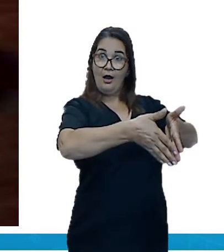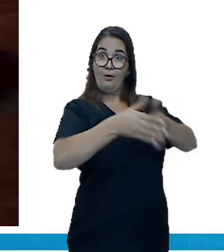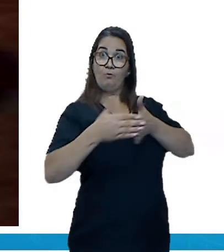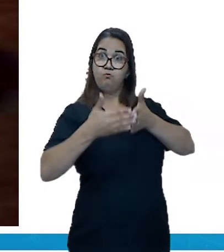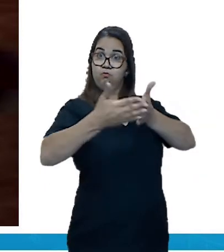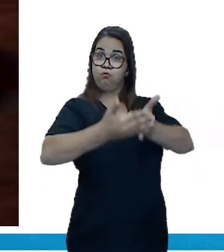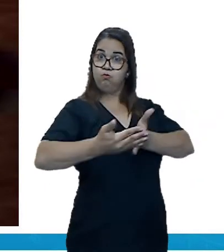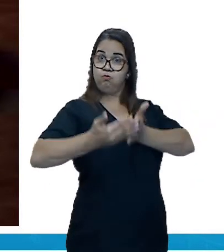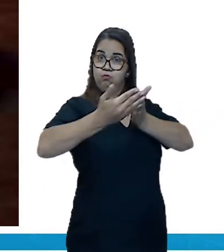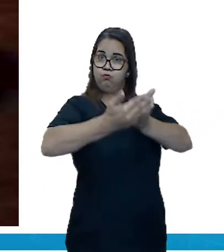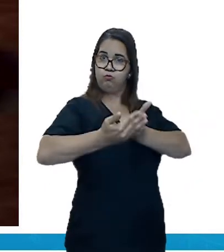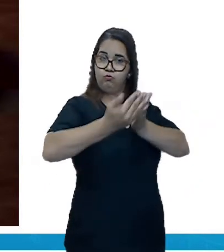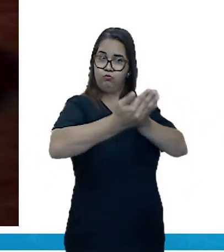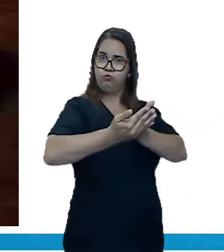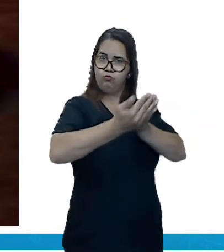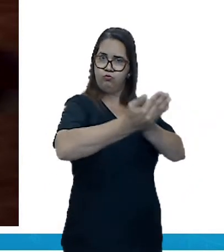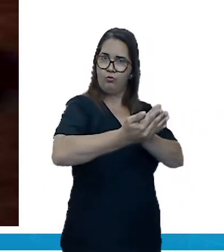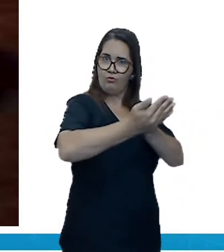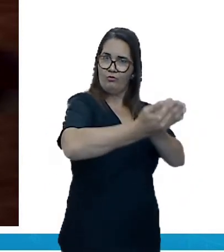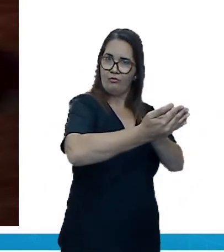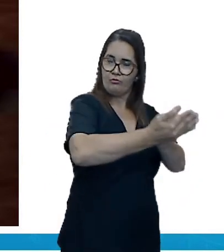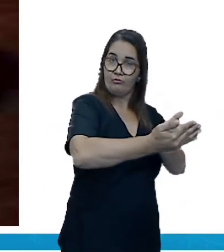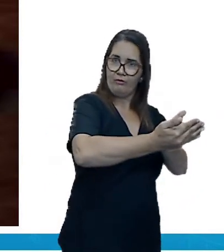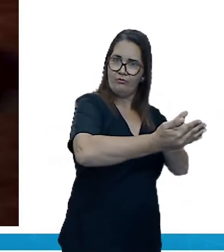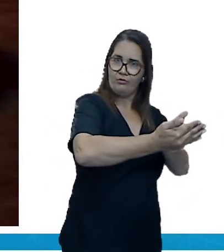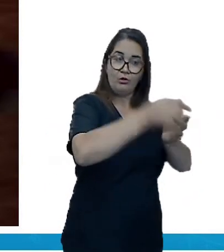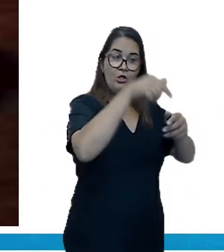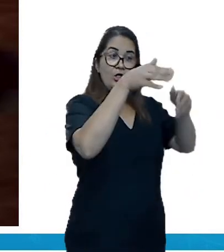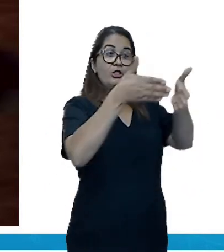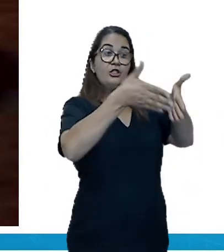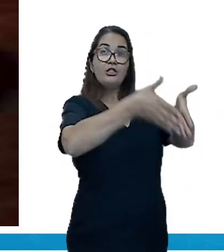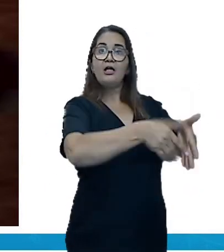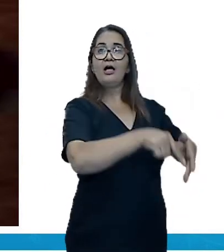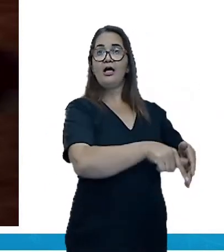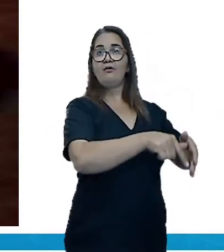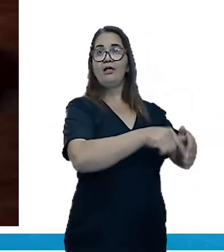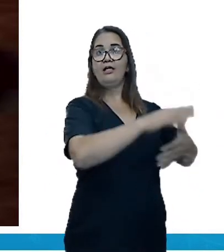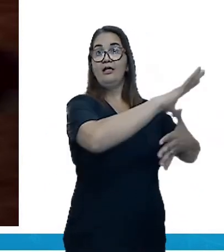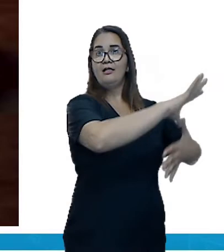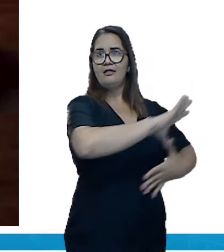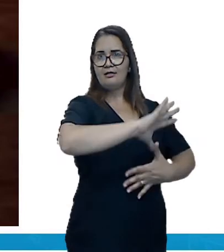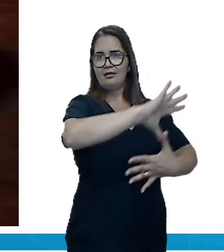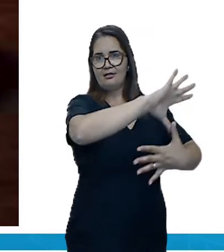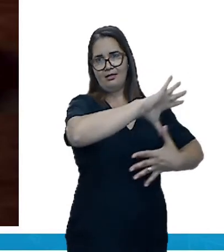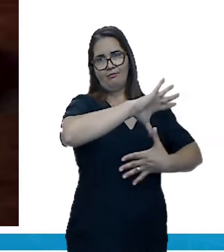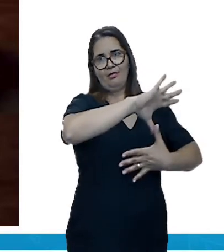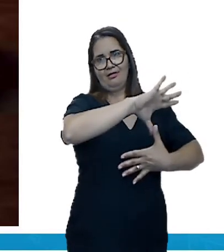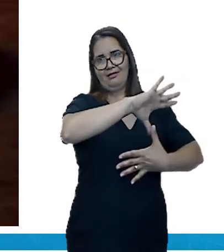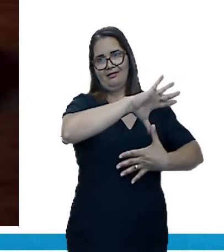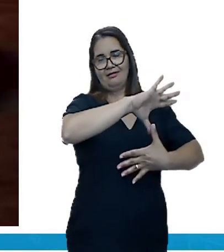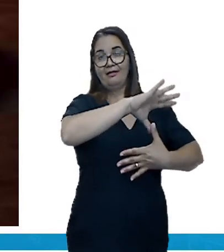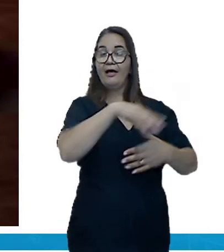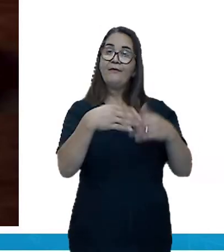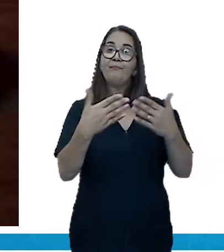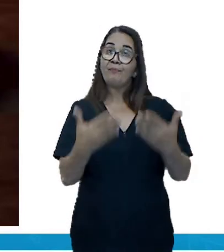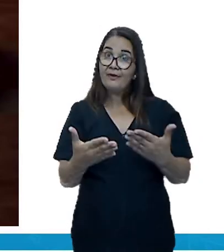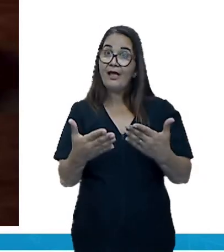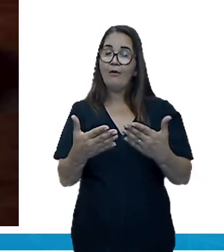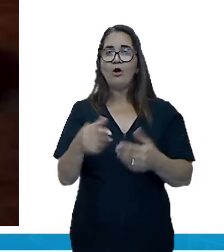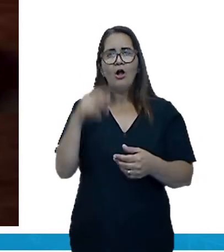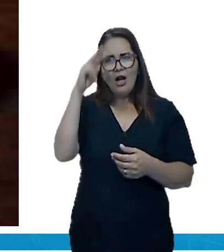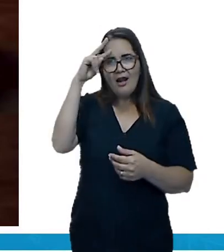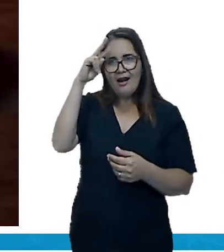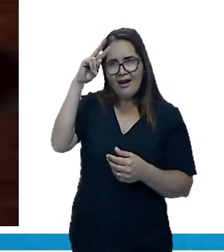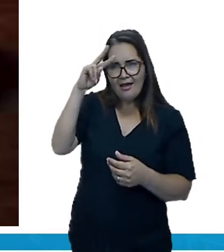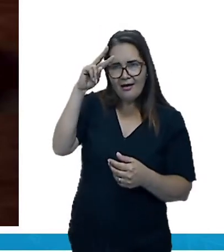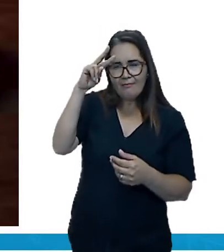Oceano Pacífico e pelo Oceano Atlântico. Em Lagoa Santa, aqui em Minas Gerais, a Luzia, nome